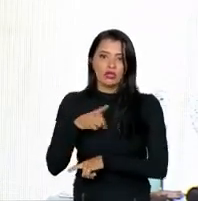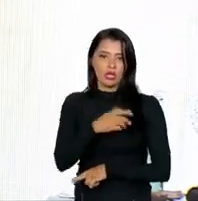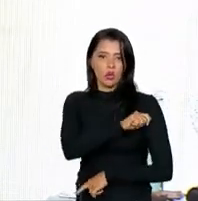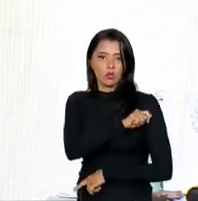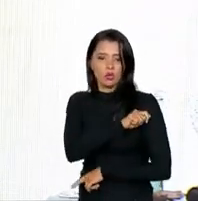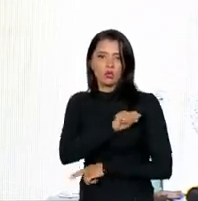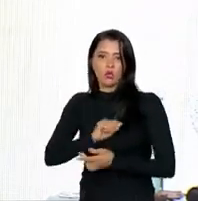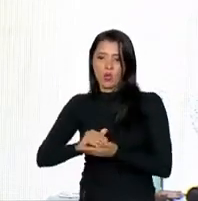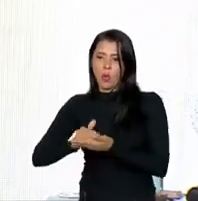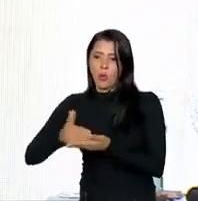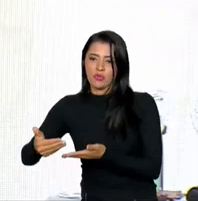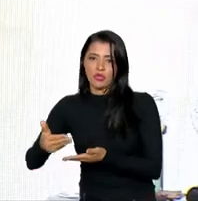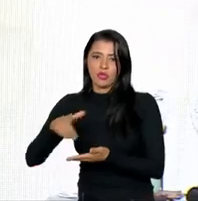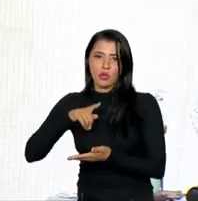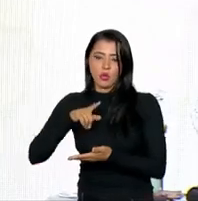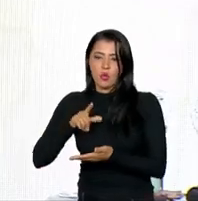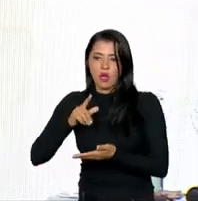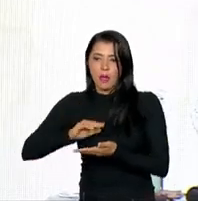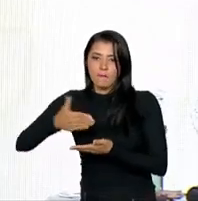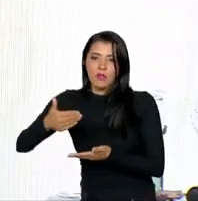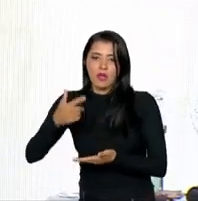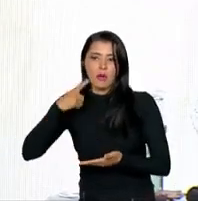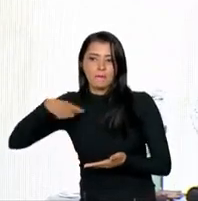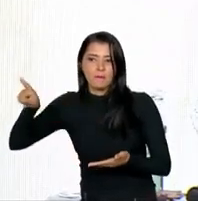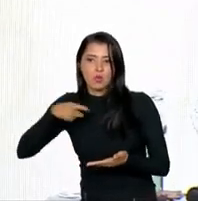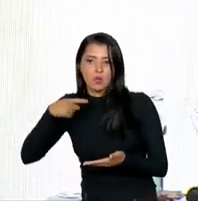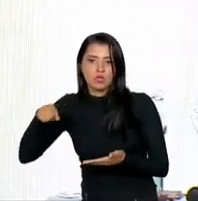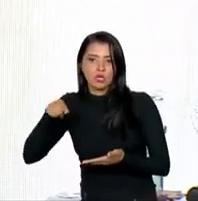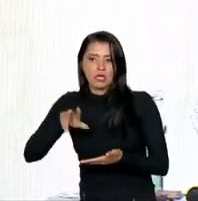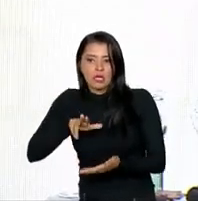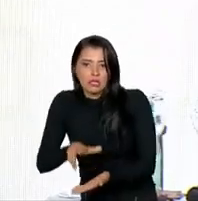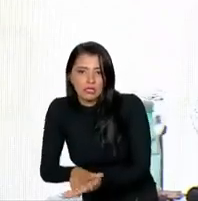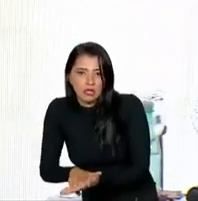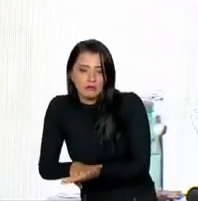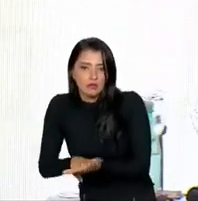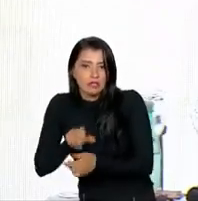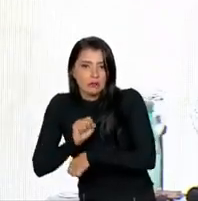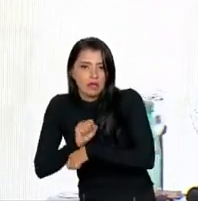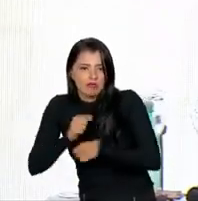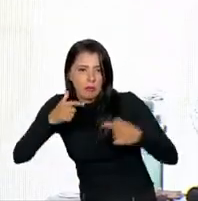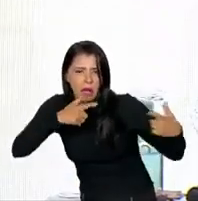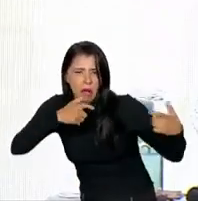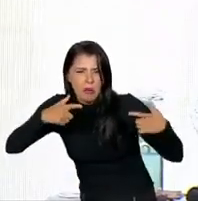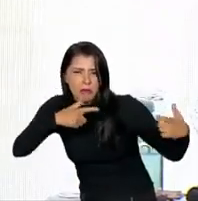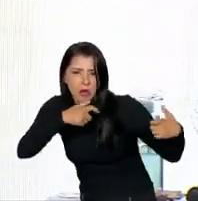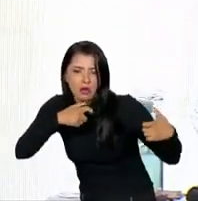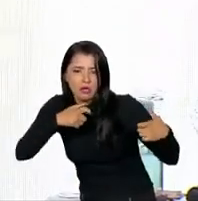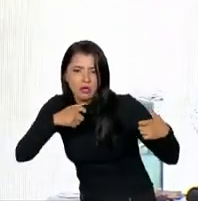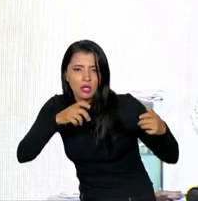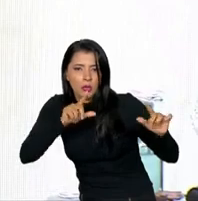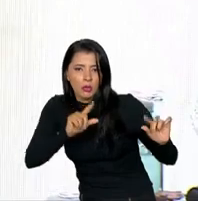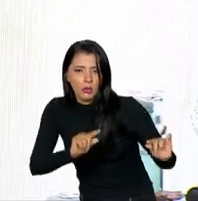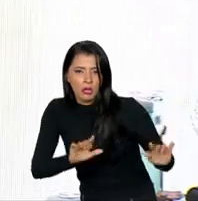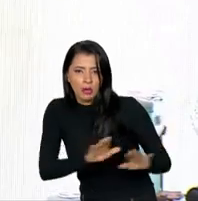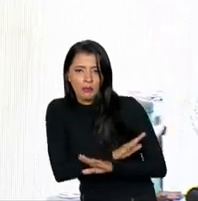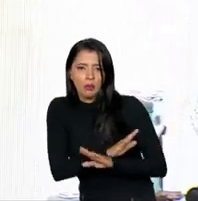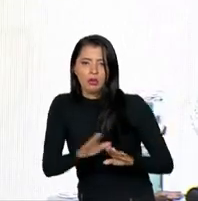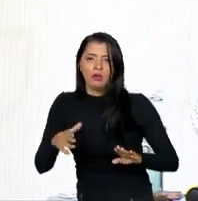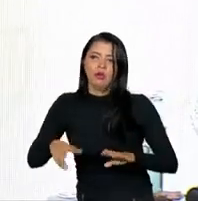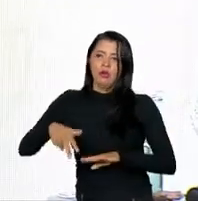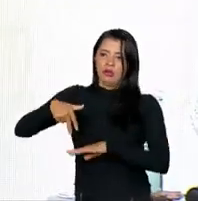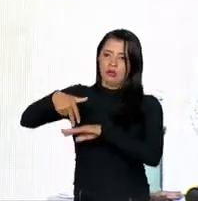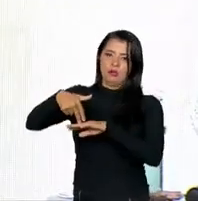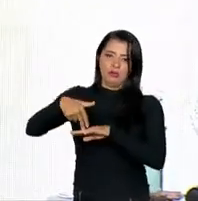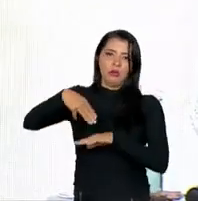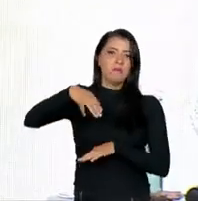abria, colocava uma música e deitava com eles no chão até o tiroteio passar. Quando a gente dava aula em Manguinhos, era a mesma coisa. A gente nunca sabia quando a gente ia